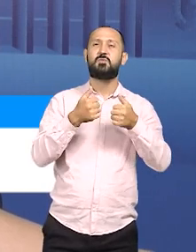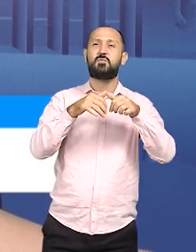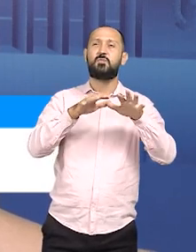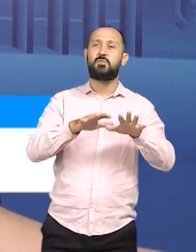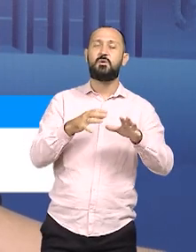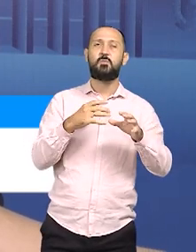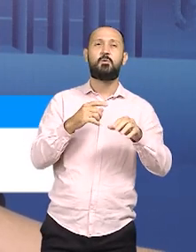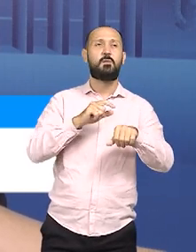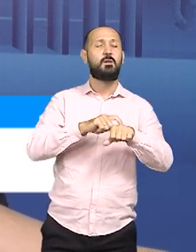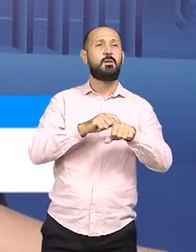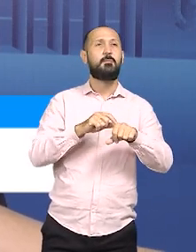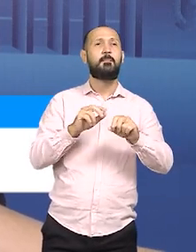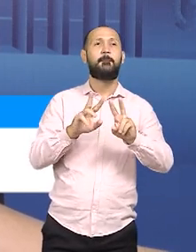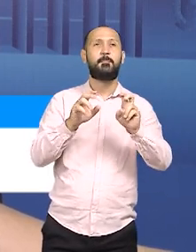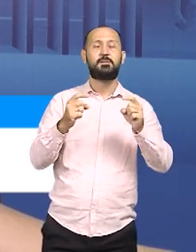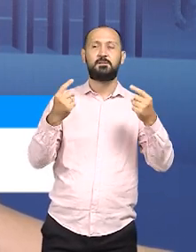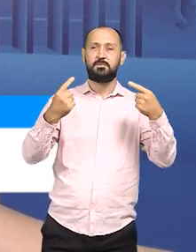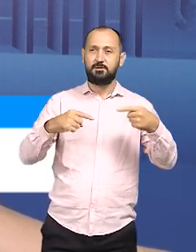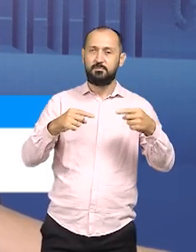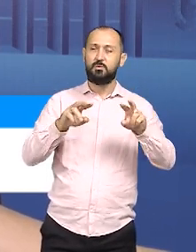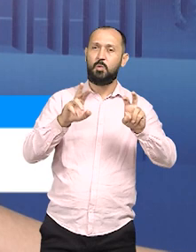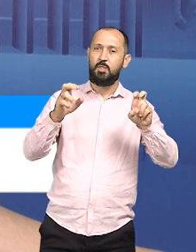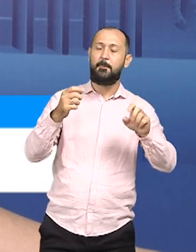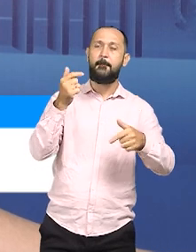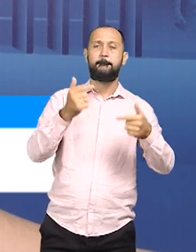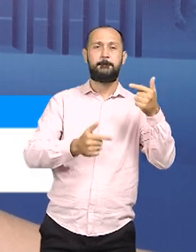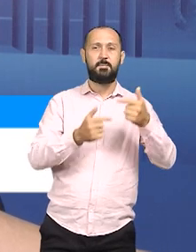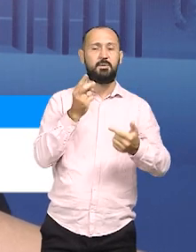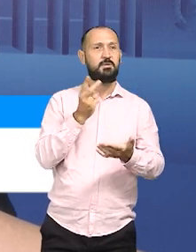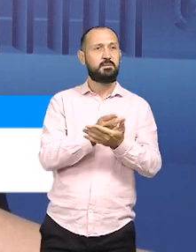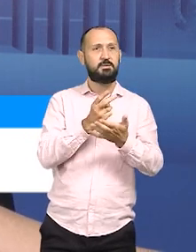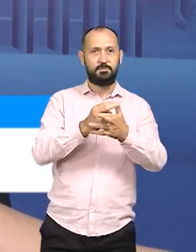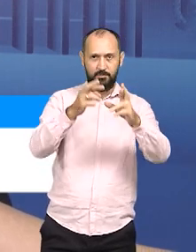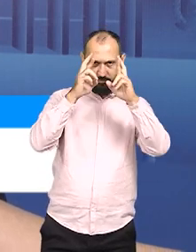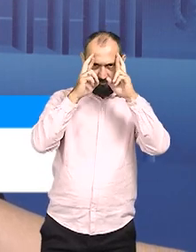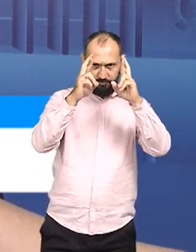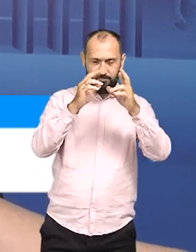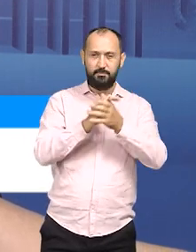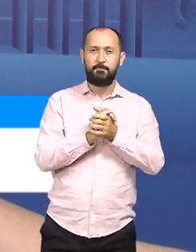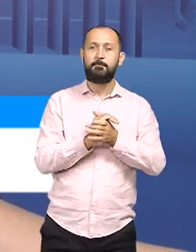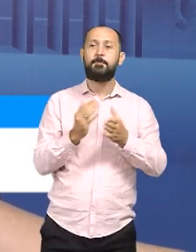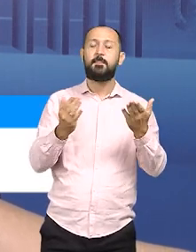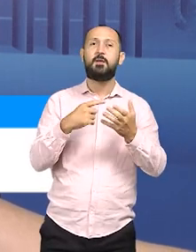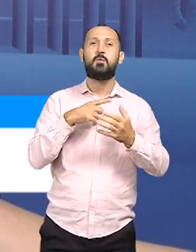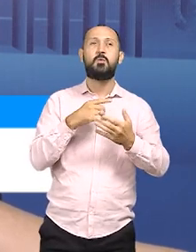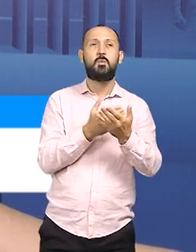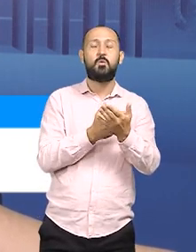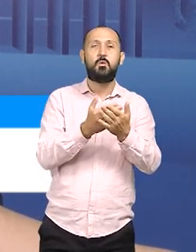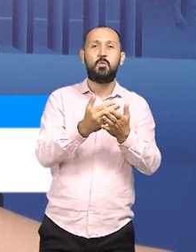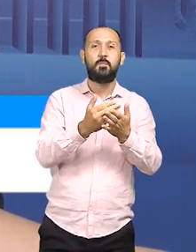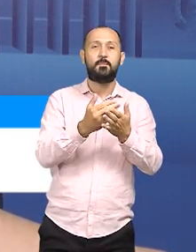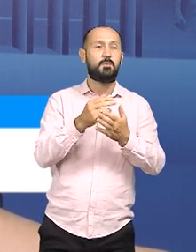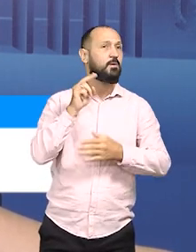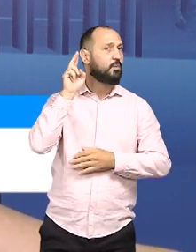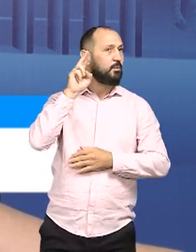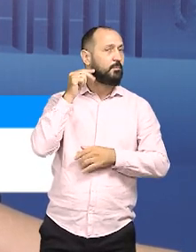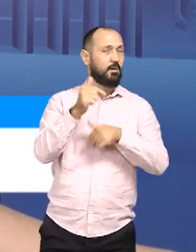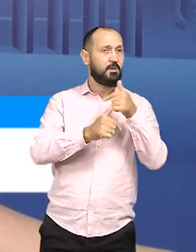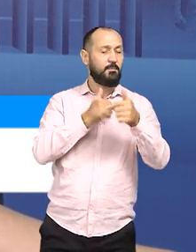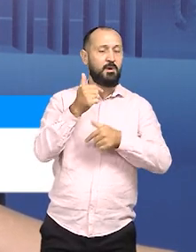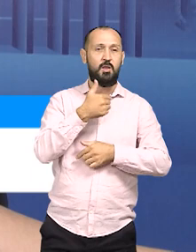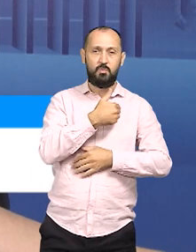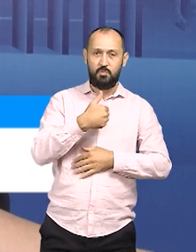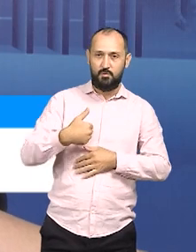estivemos em trincheiras diferentes na Seara política mas sempre com muito respeito agora quando eu levei o Eduardo